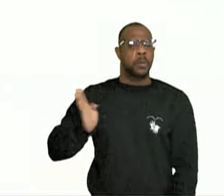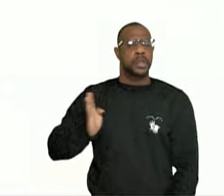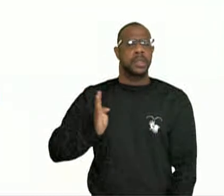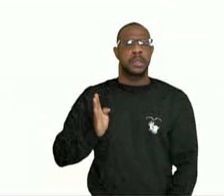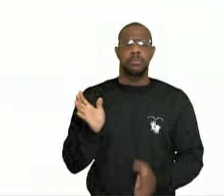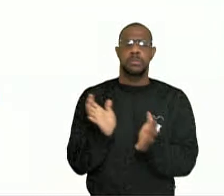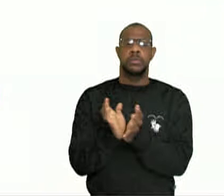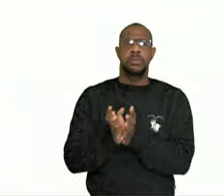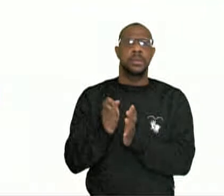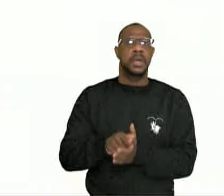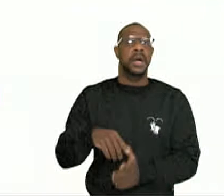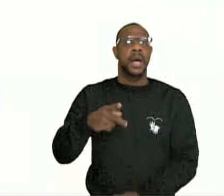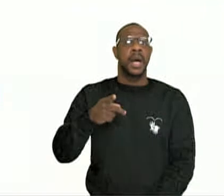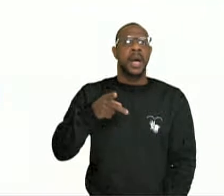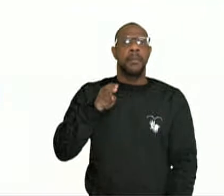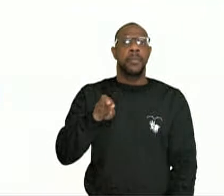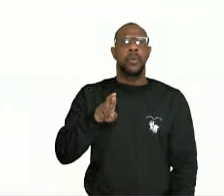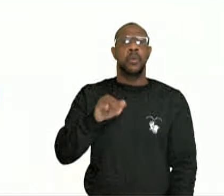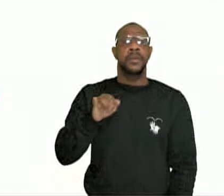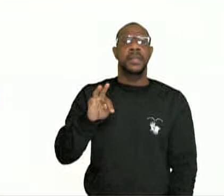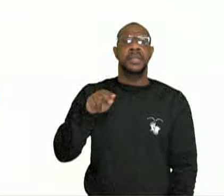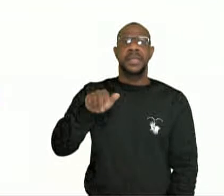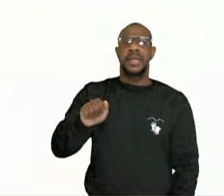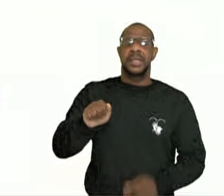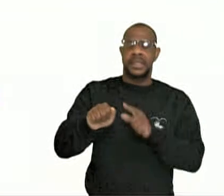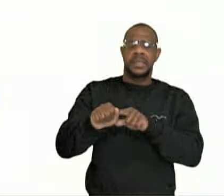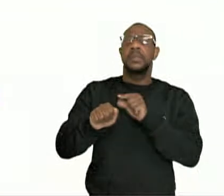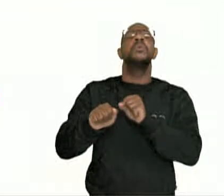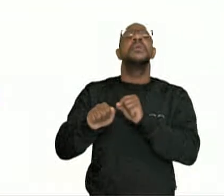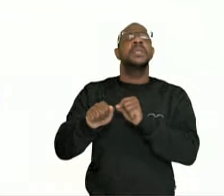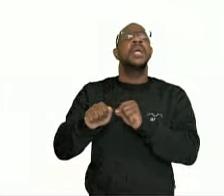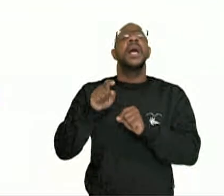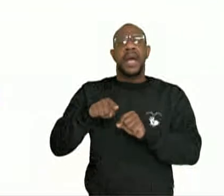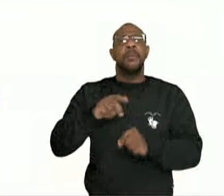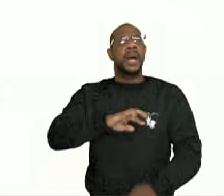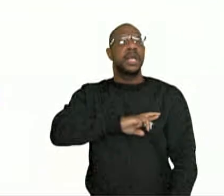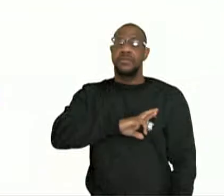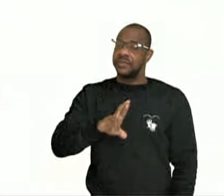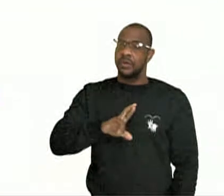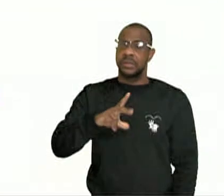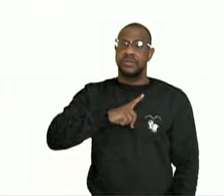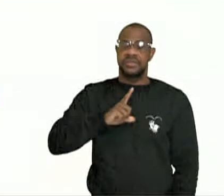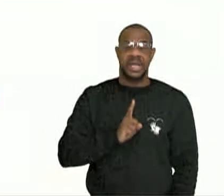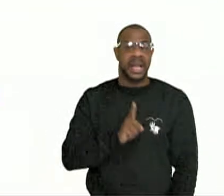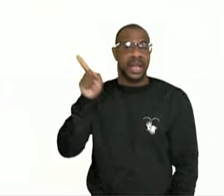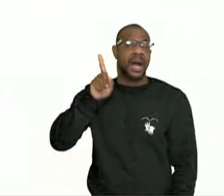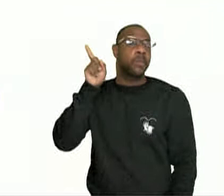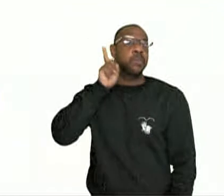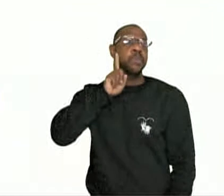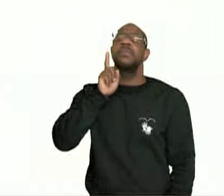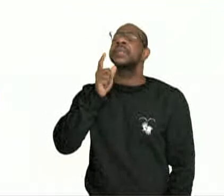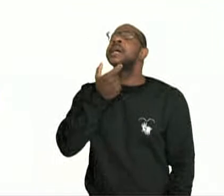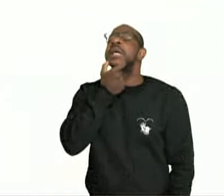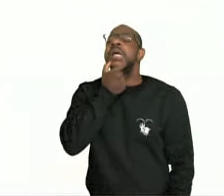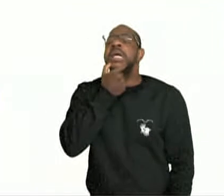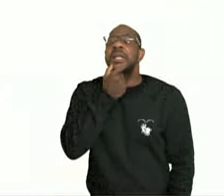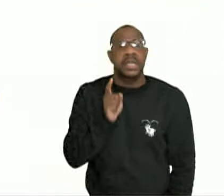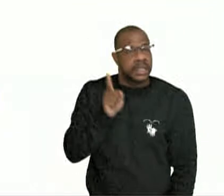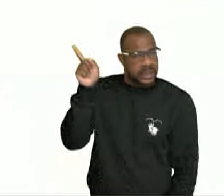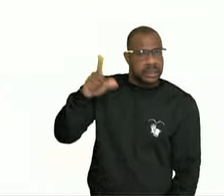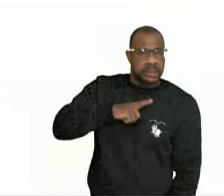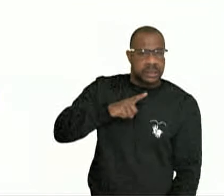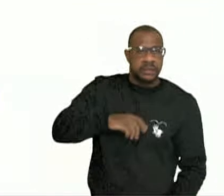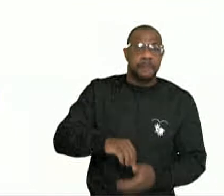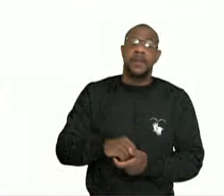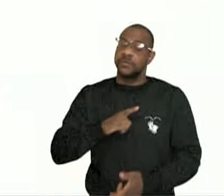uma religião de origem calvinista que existia na Inglaterra. Eles tinham uma ética, né, puritana